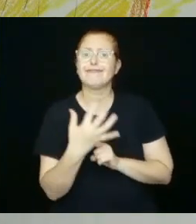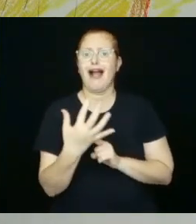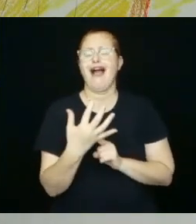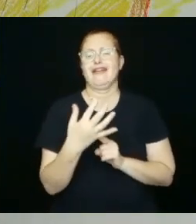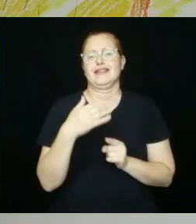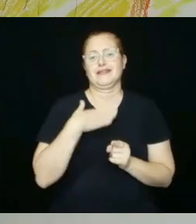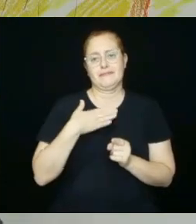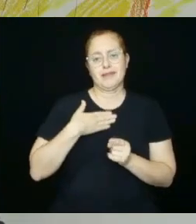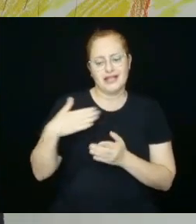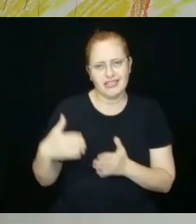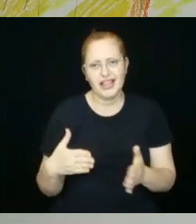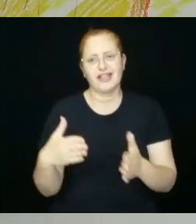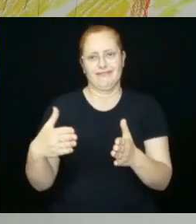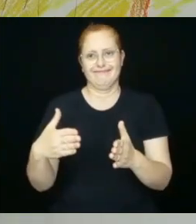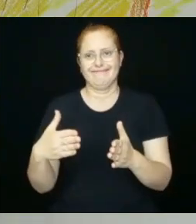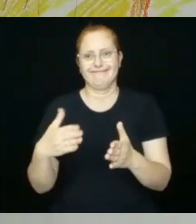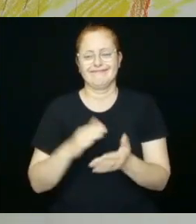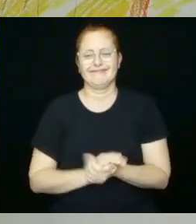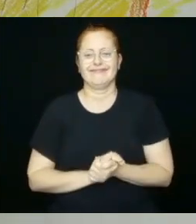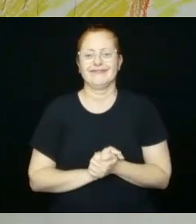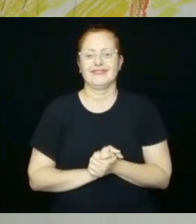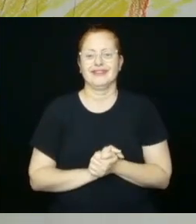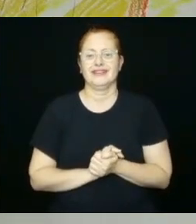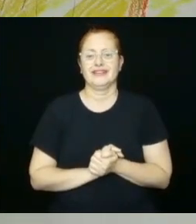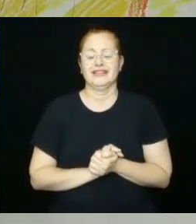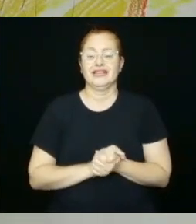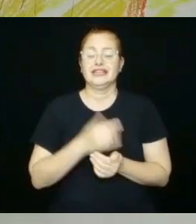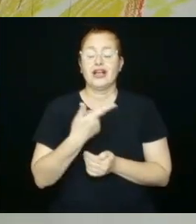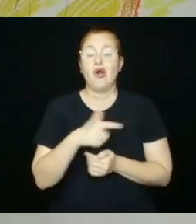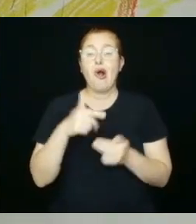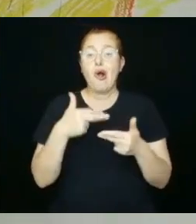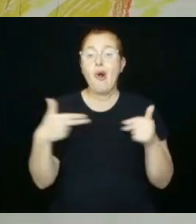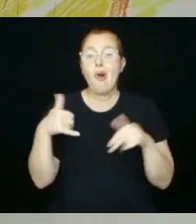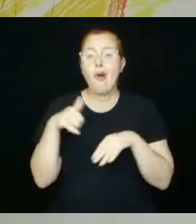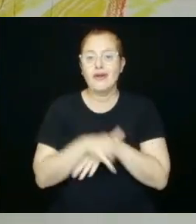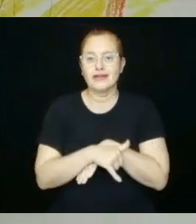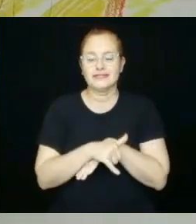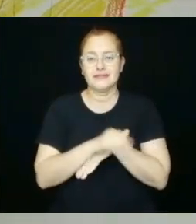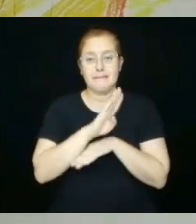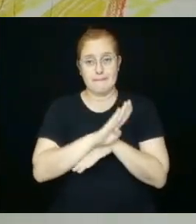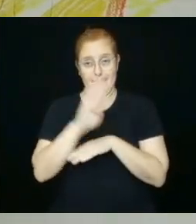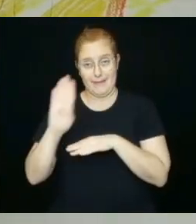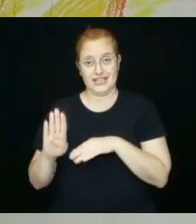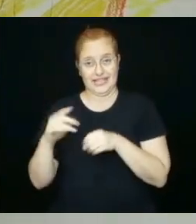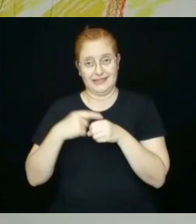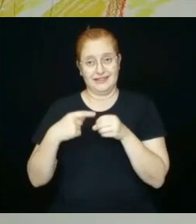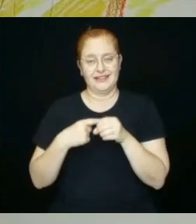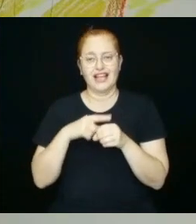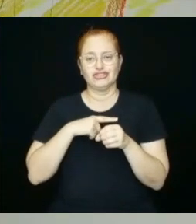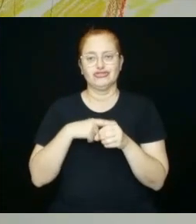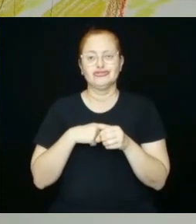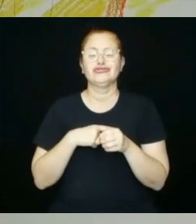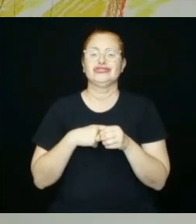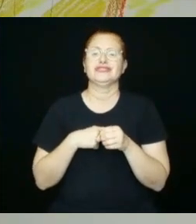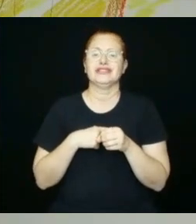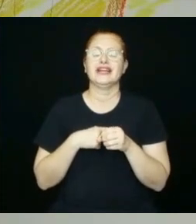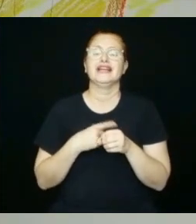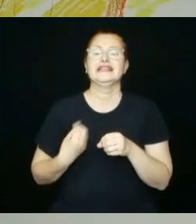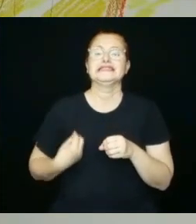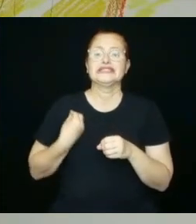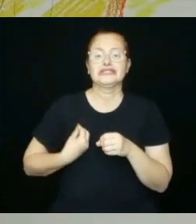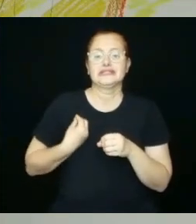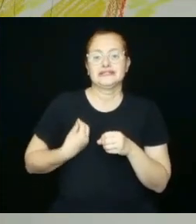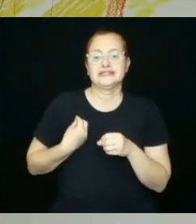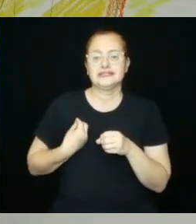nessa trajetória. E outra coisa que aconteceu, que lá em Bagé tinha na época, que foi, assim, existia